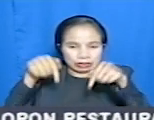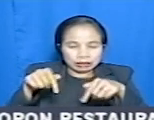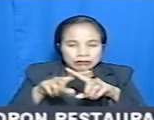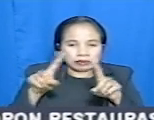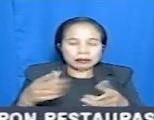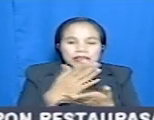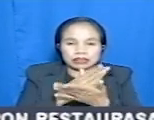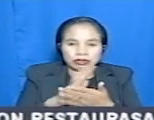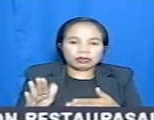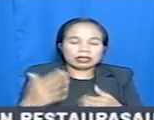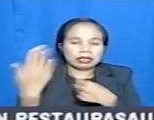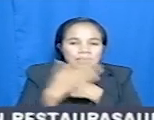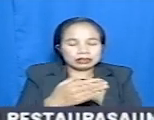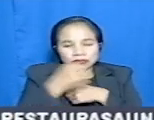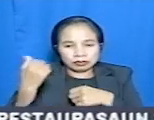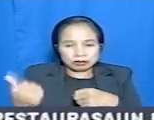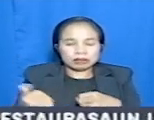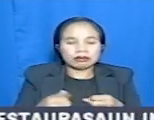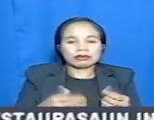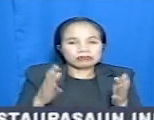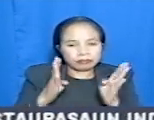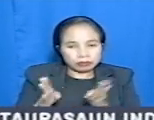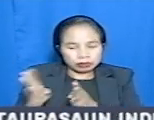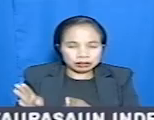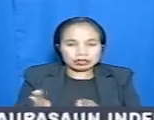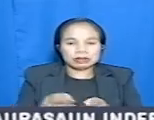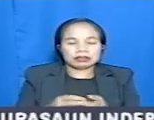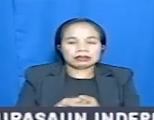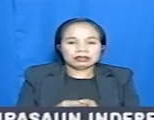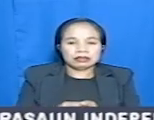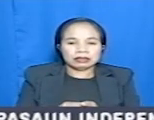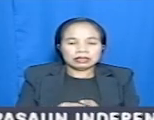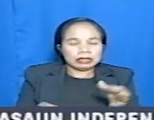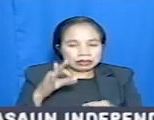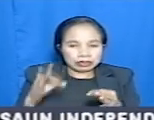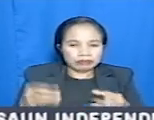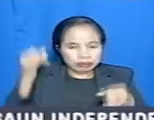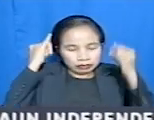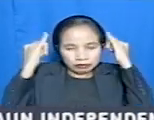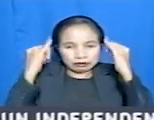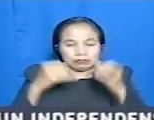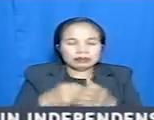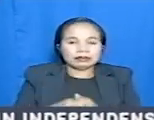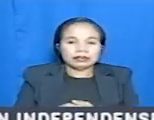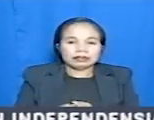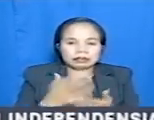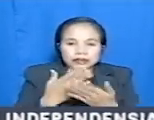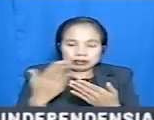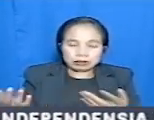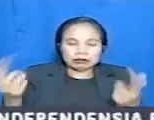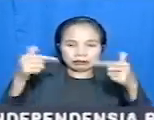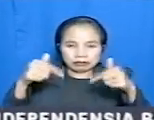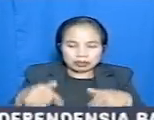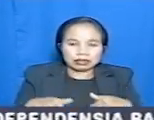Ese sosai hara hilur antau si prosesu hela si hal kompas. Konforme informasone kalau makin ema ini